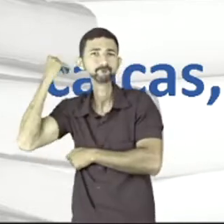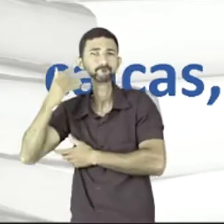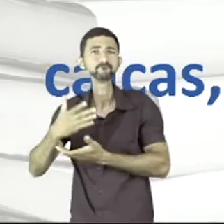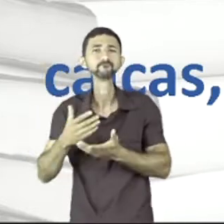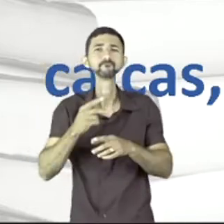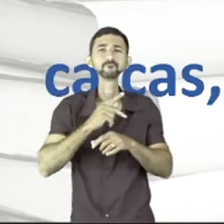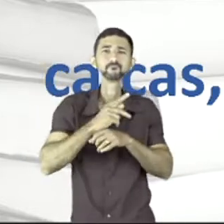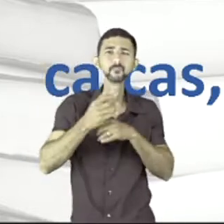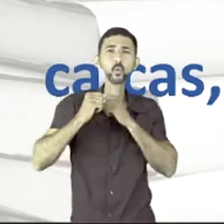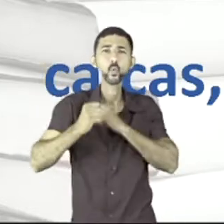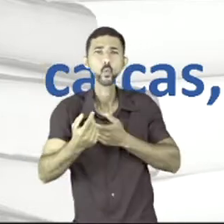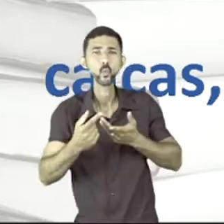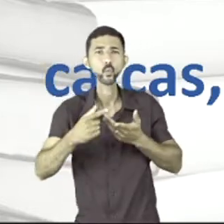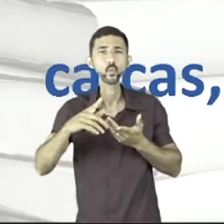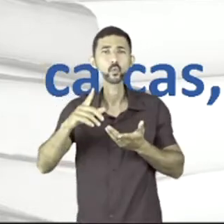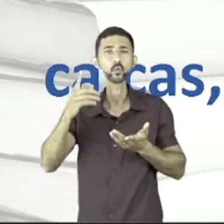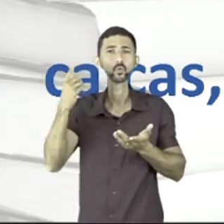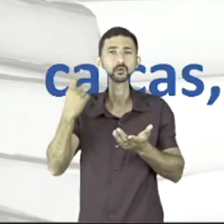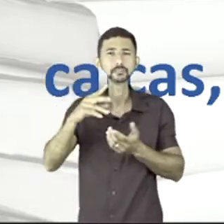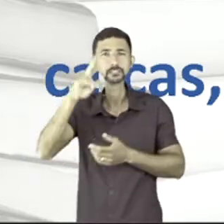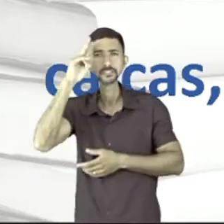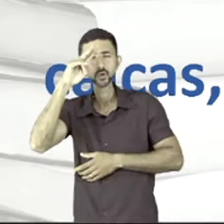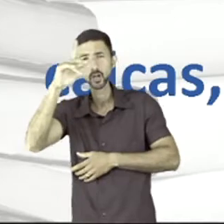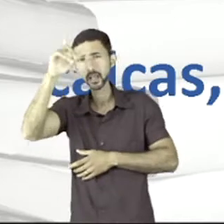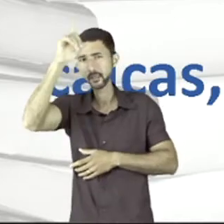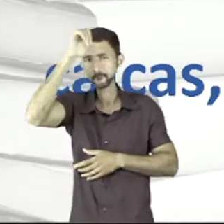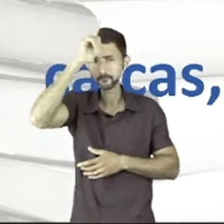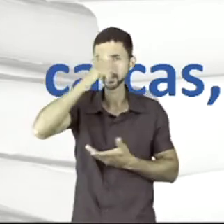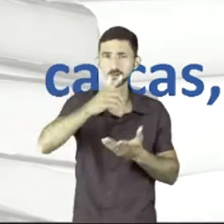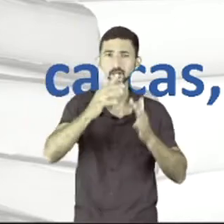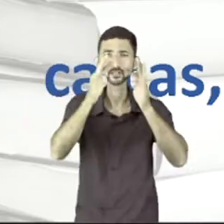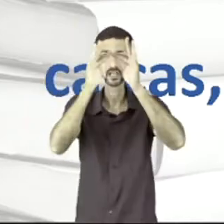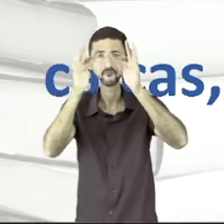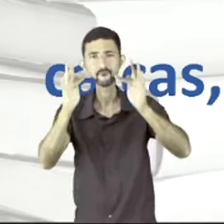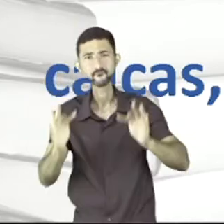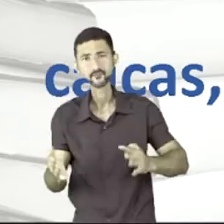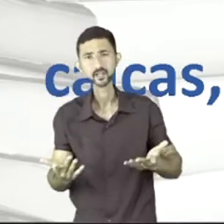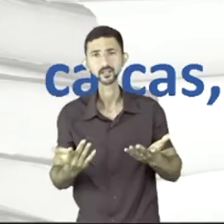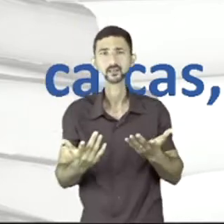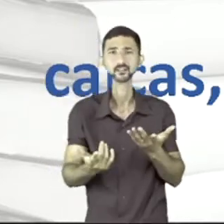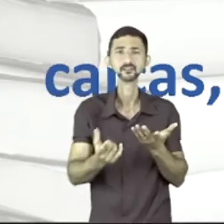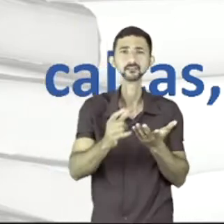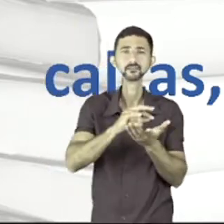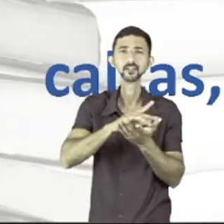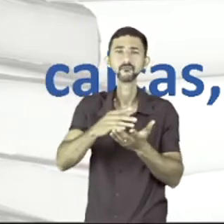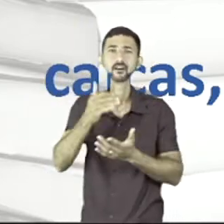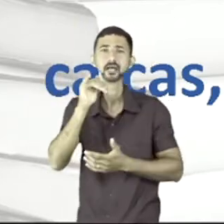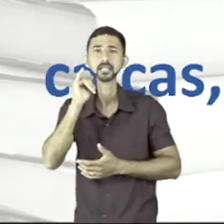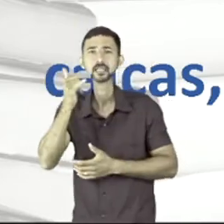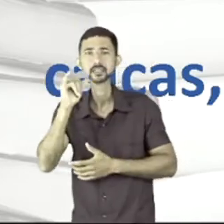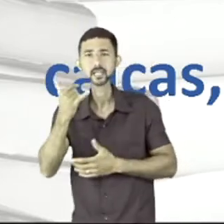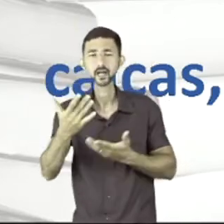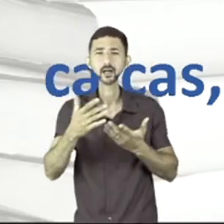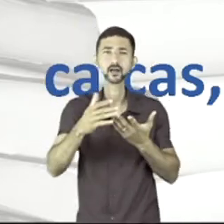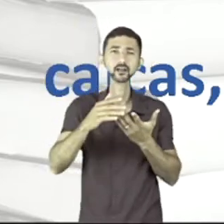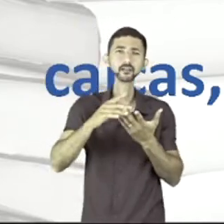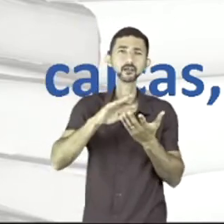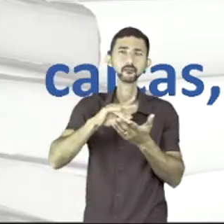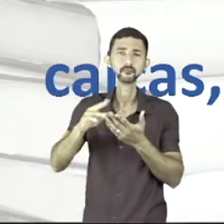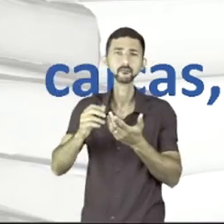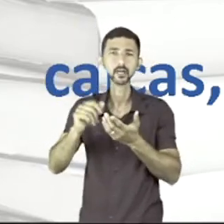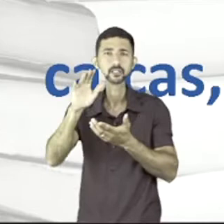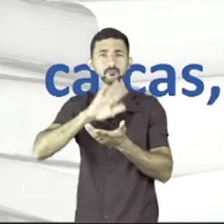registros históricos na Alemanha, na França, na Itália, até mesmo